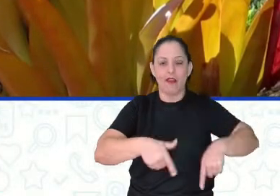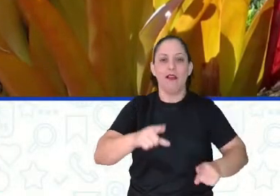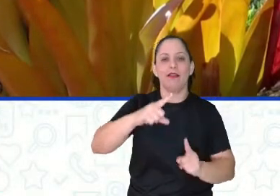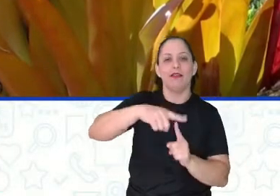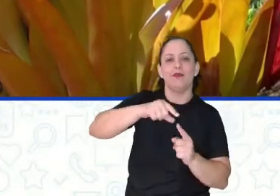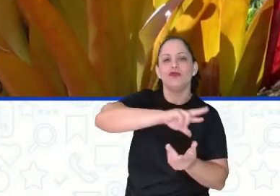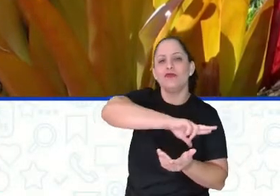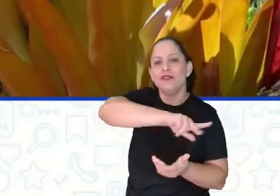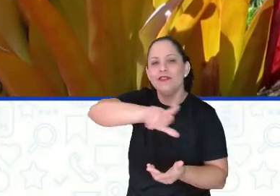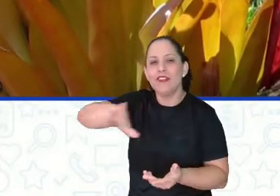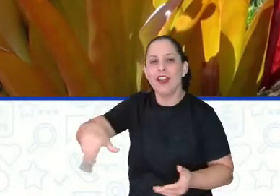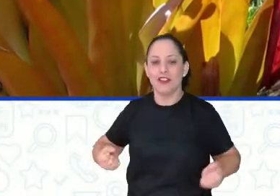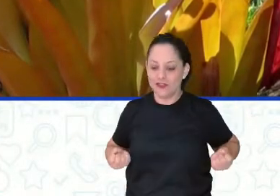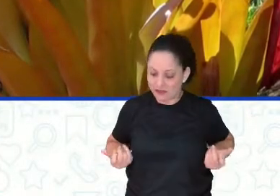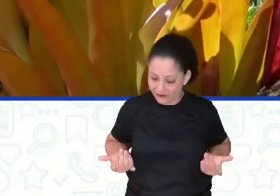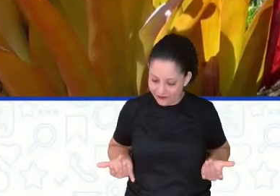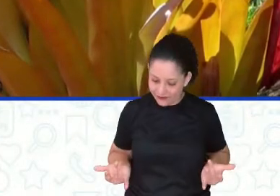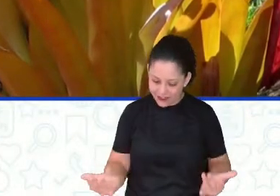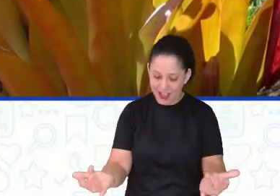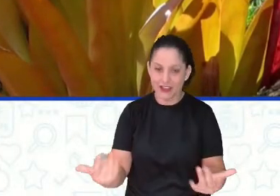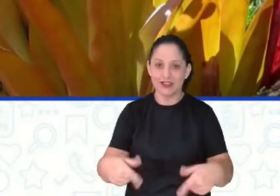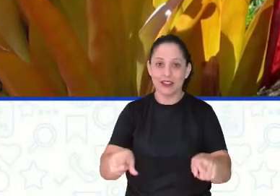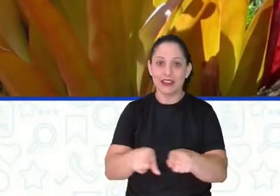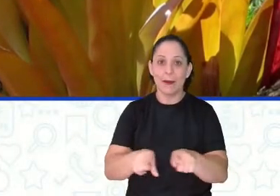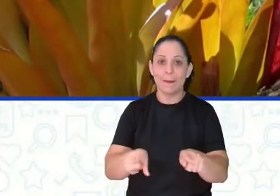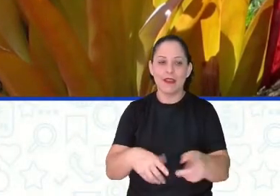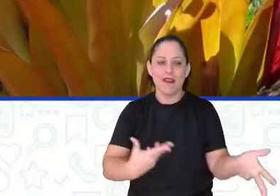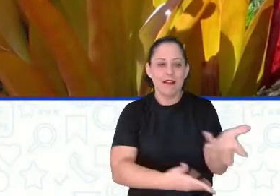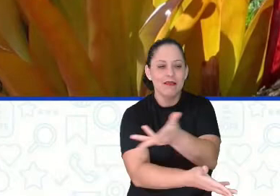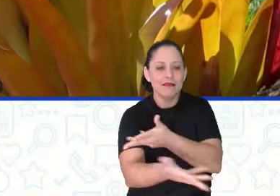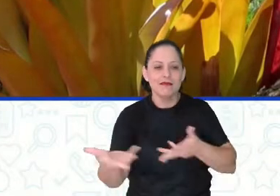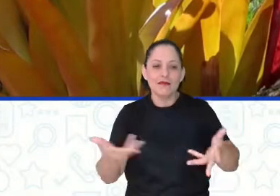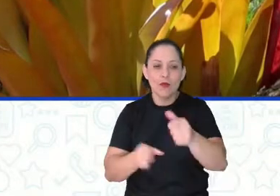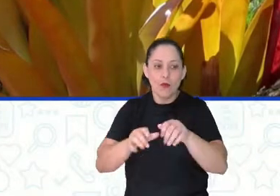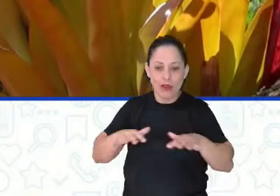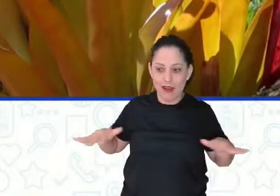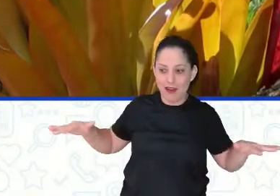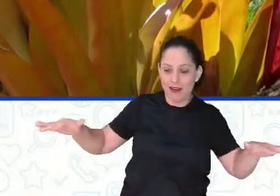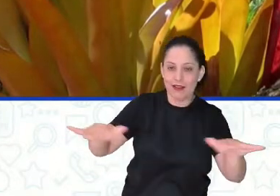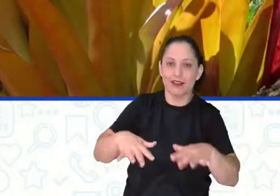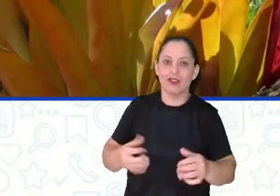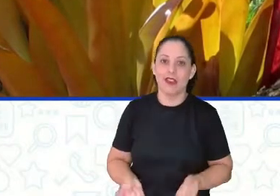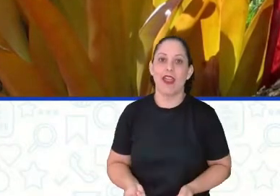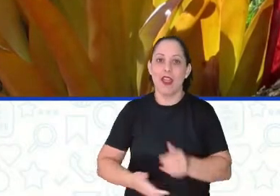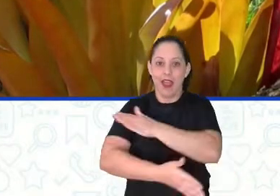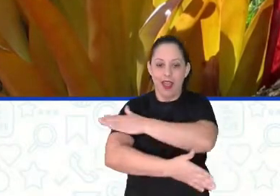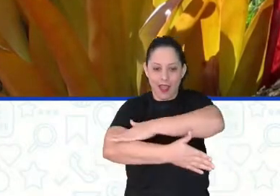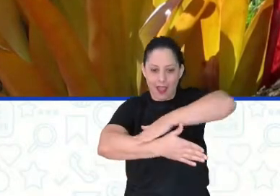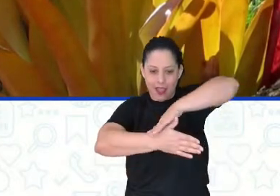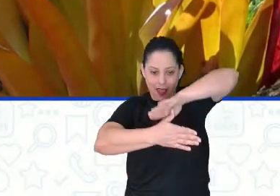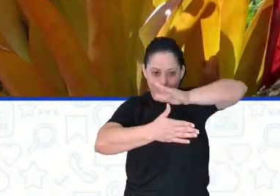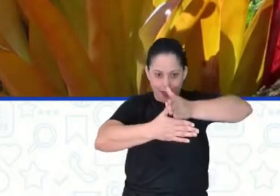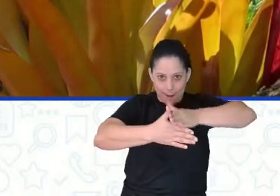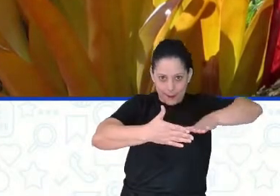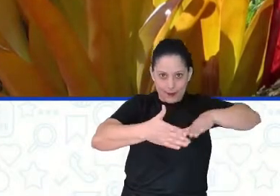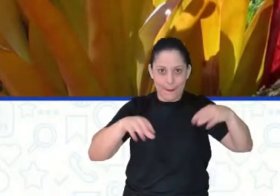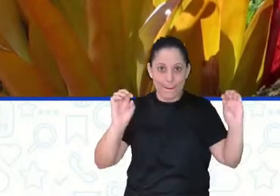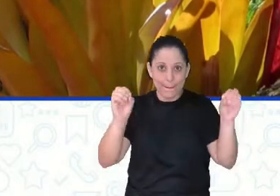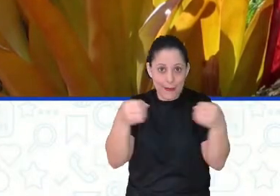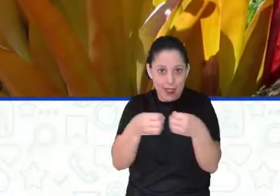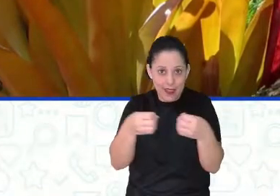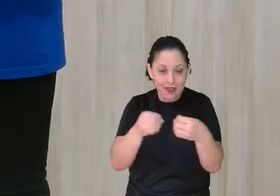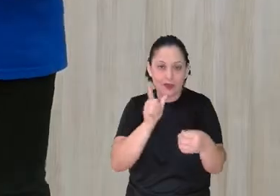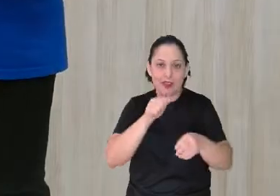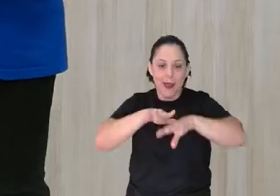formações vegetais e também de ecossistemas associados. Então, aí na Mata Atlântica, por ela estar bem próximo ao litoral, então a gente vai